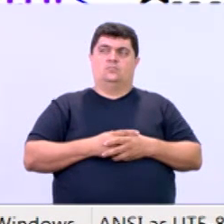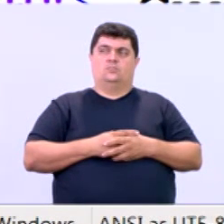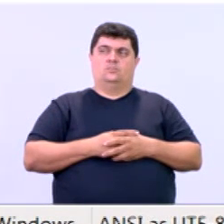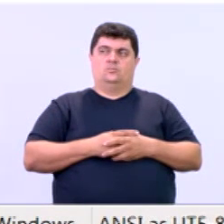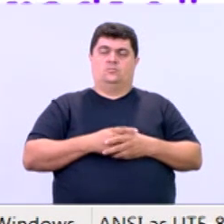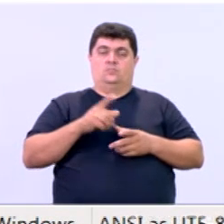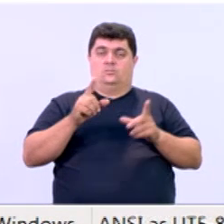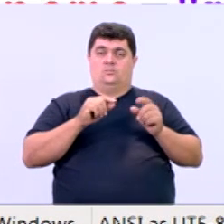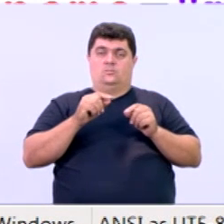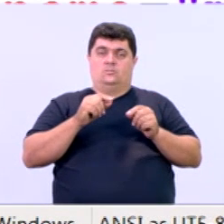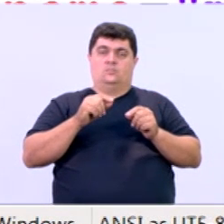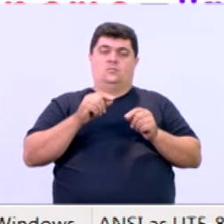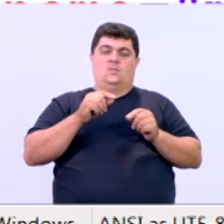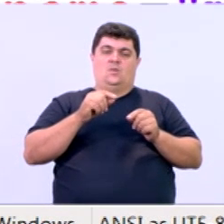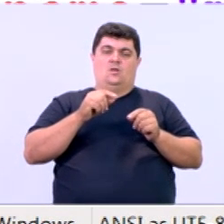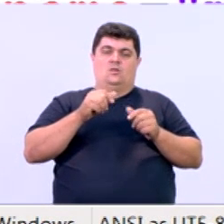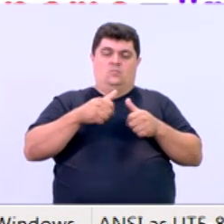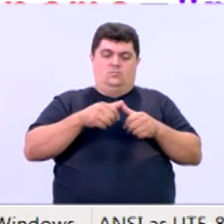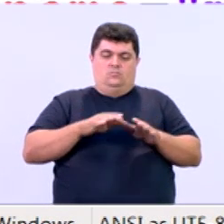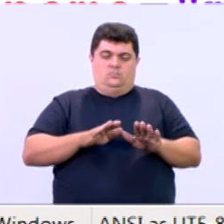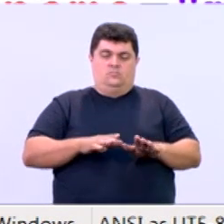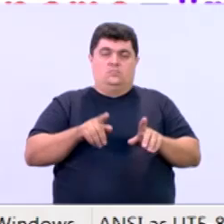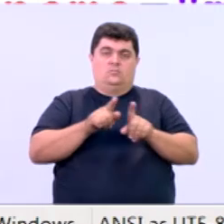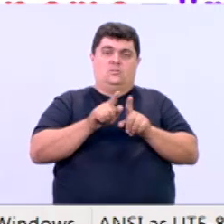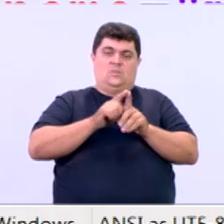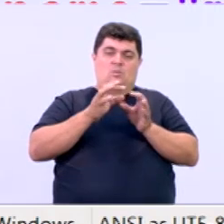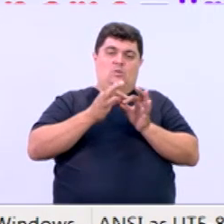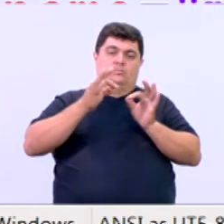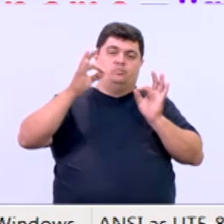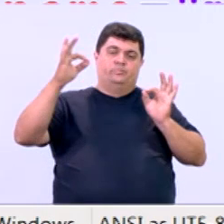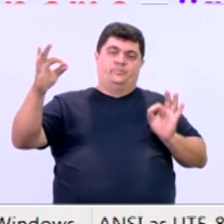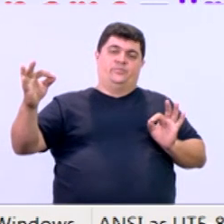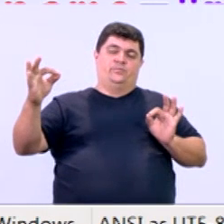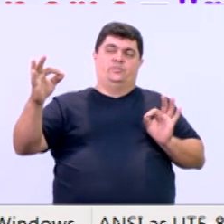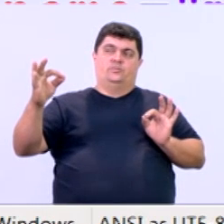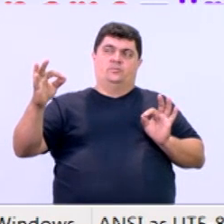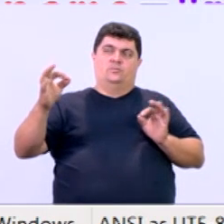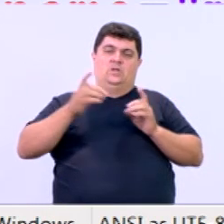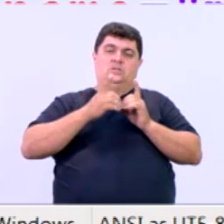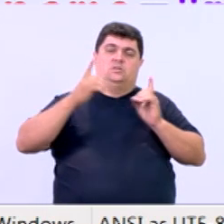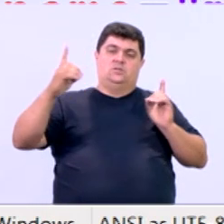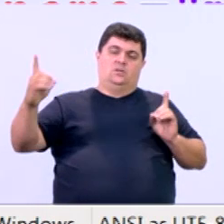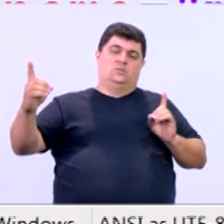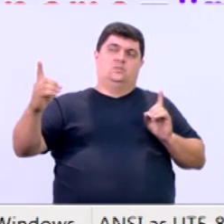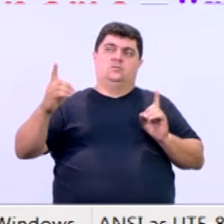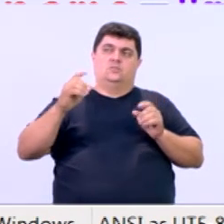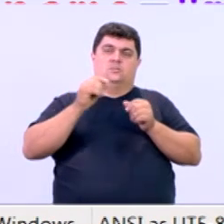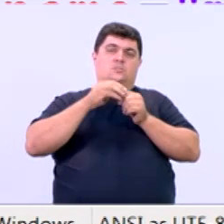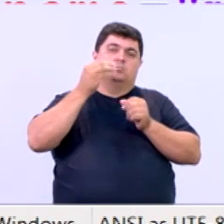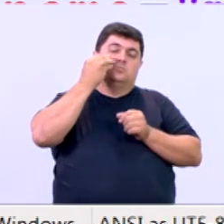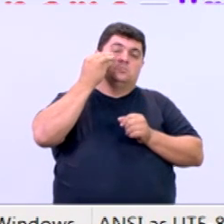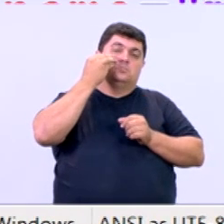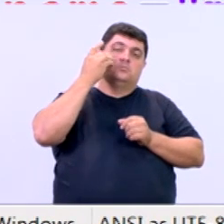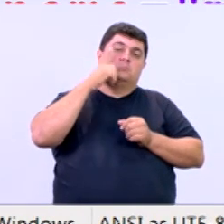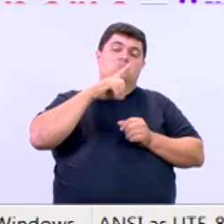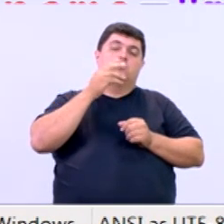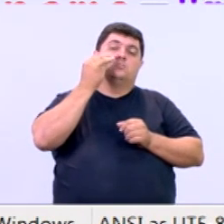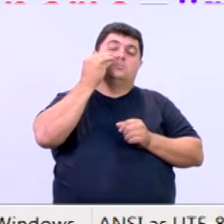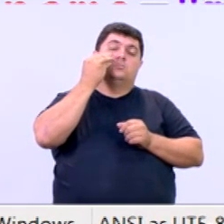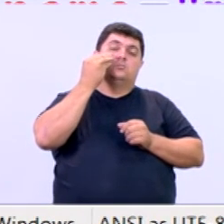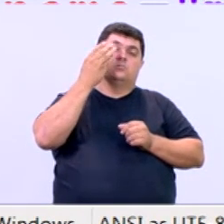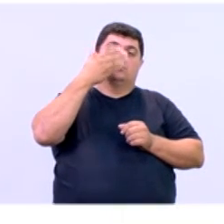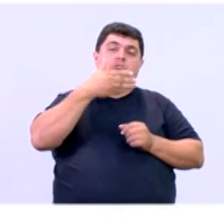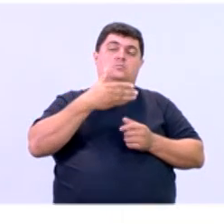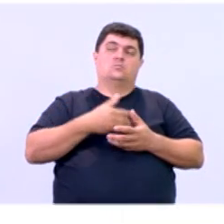seleção presencial quanto EAD. Eu vou executar para nós vermos na tela como que